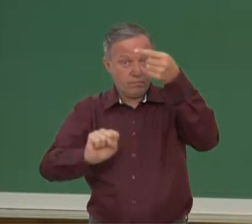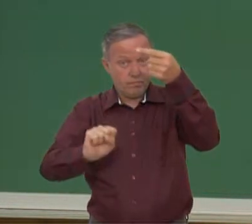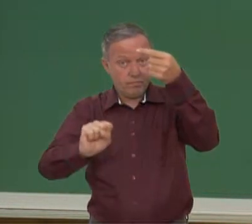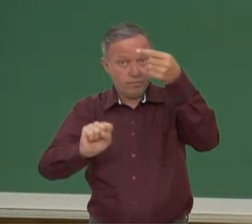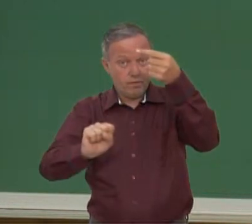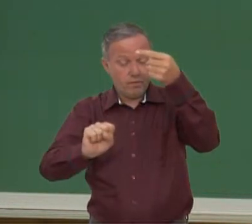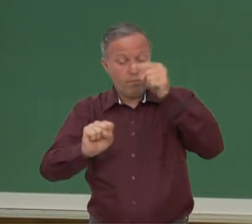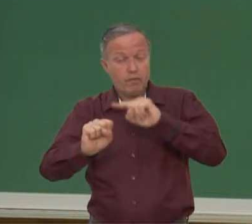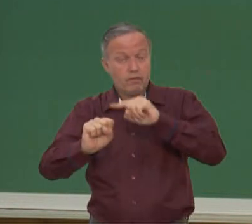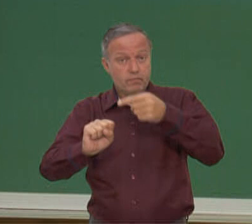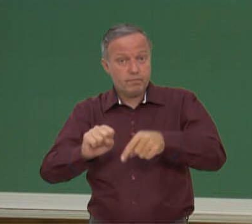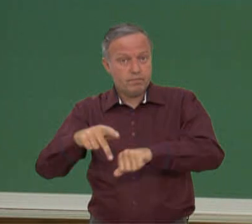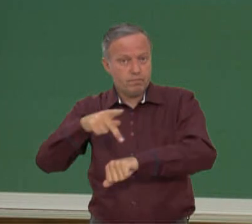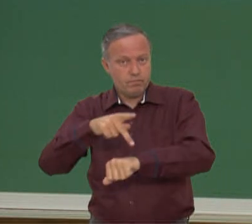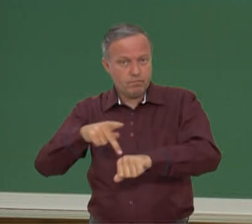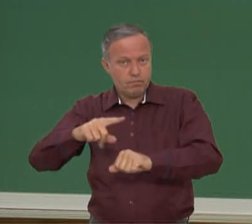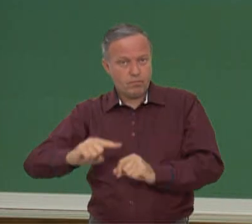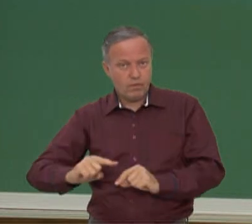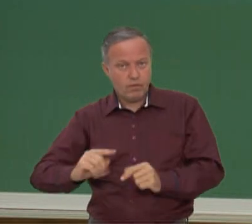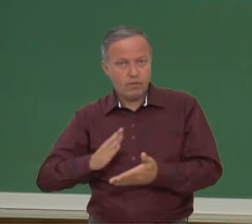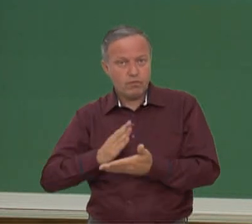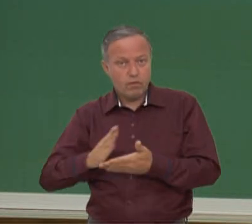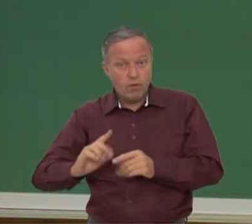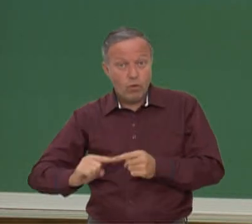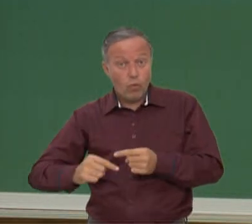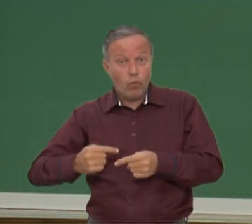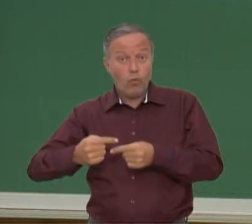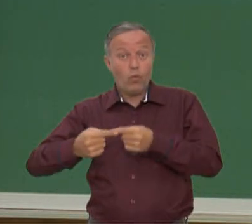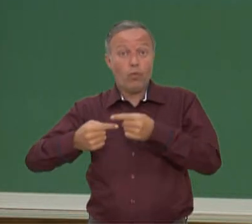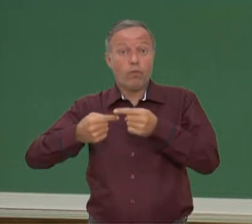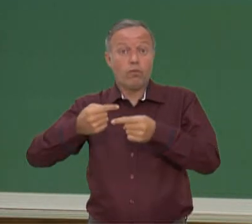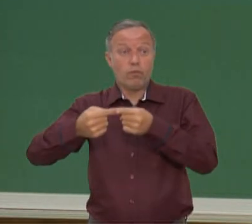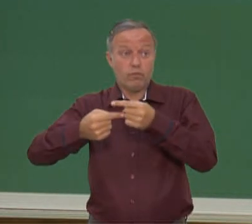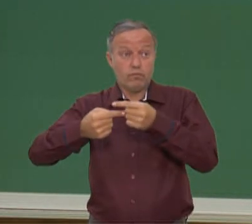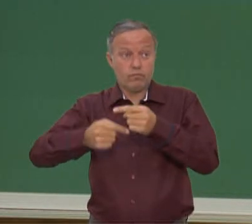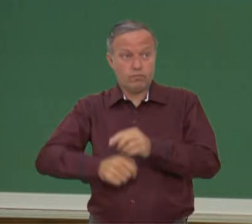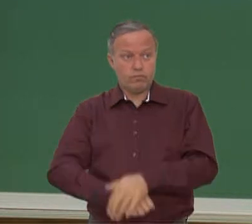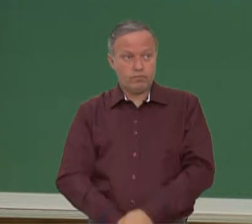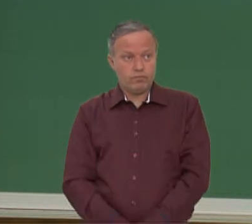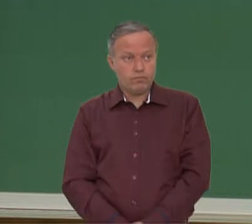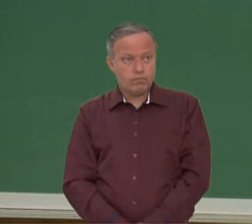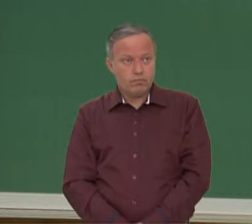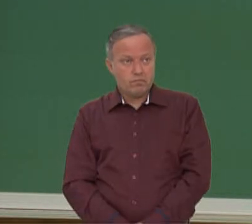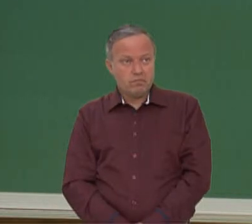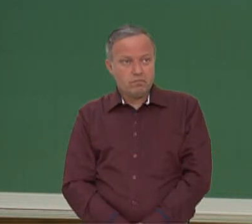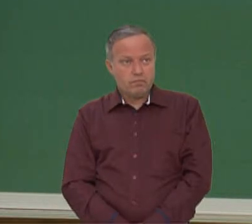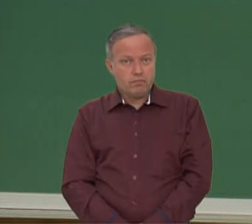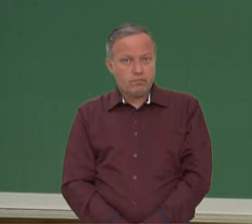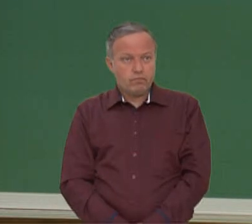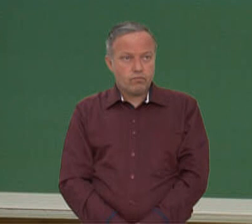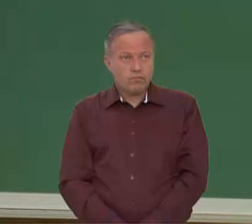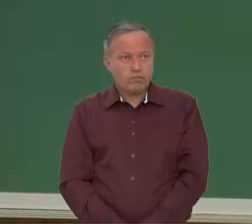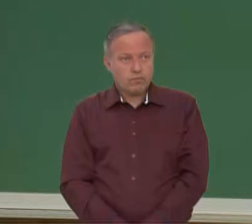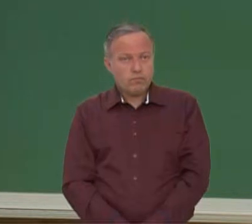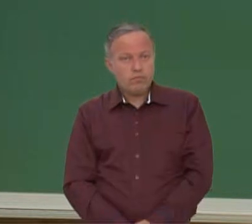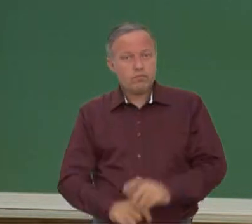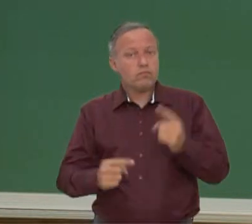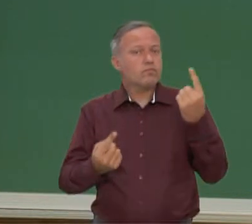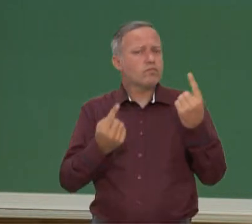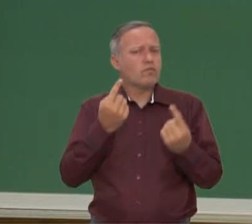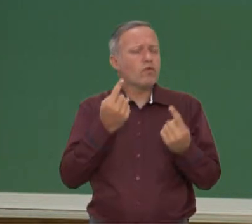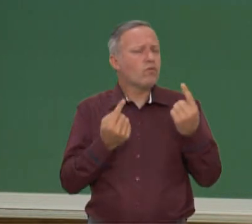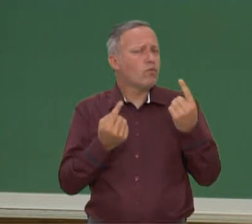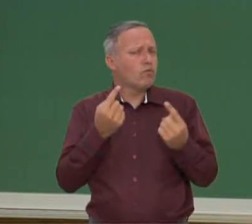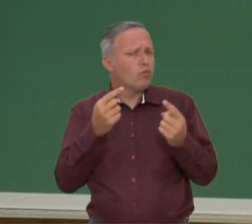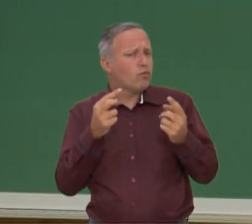seriam os países em desenvolvimento ou subdesenvolvidos. Qual que é o problema dessa classificação,